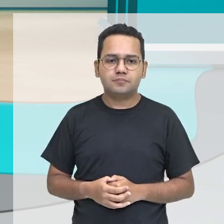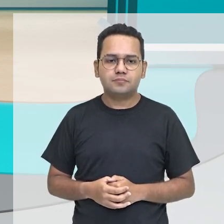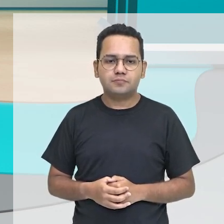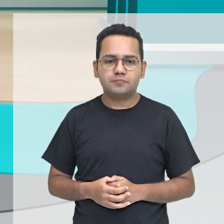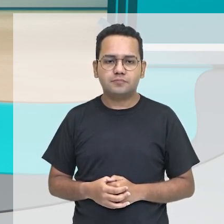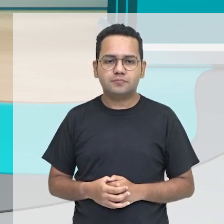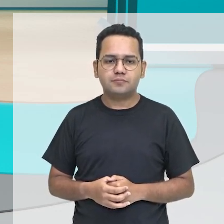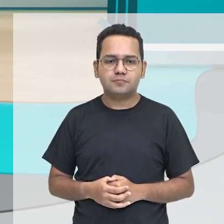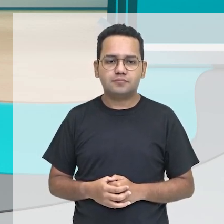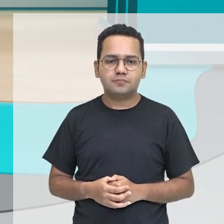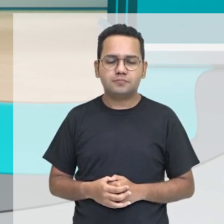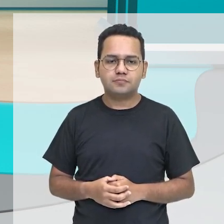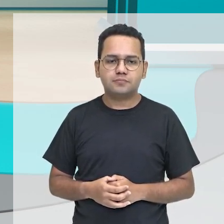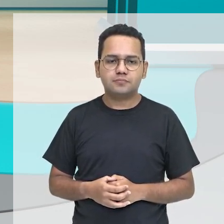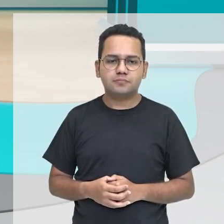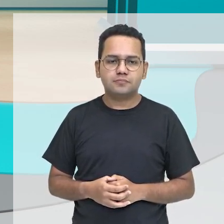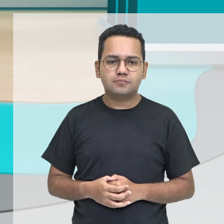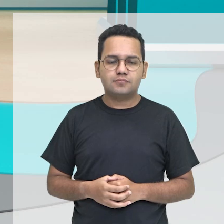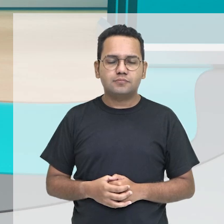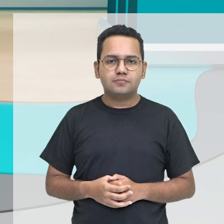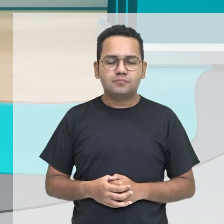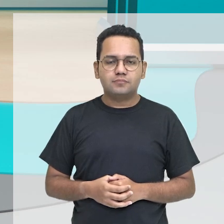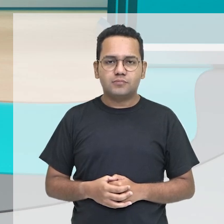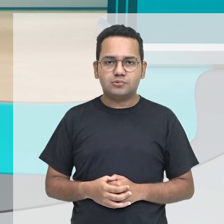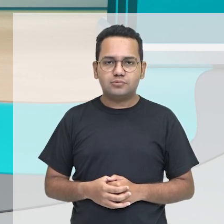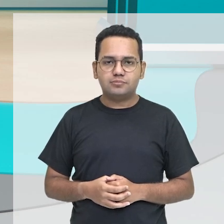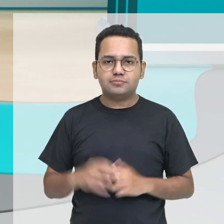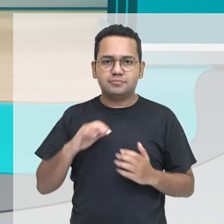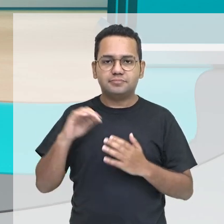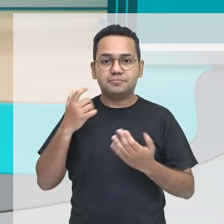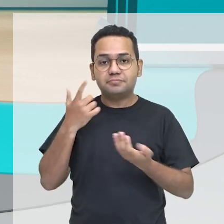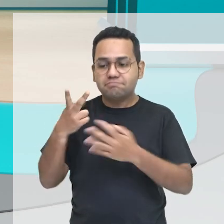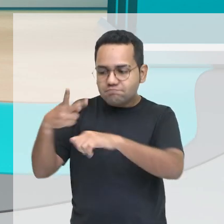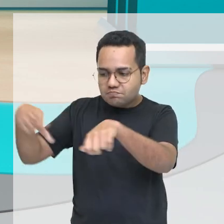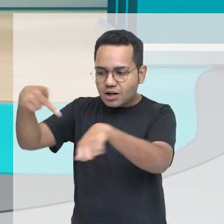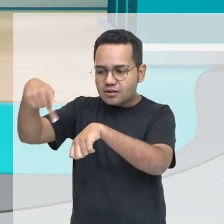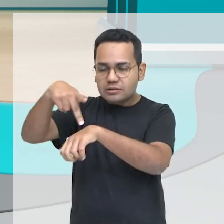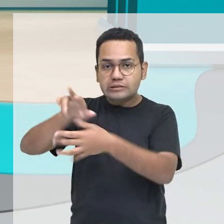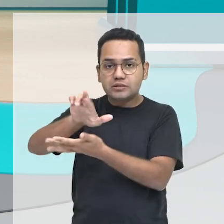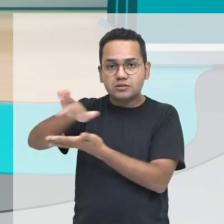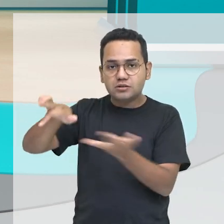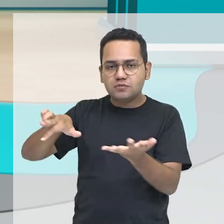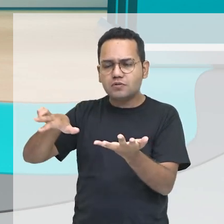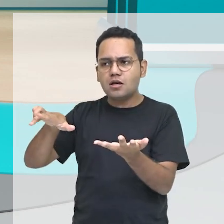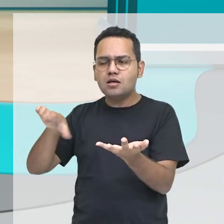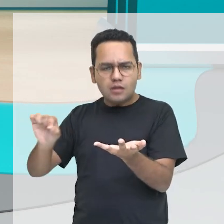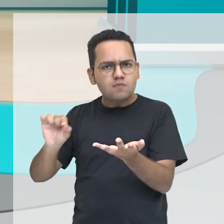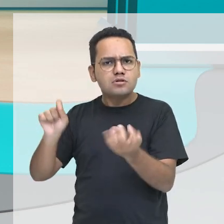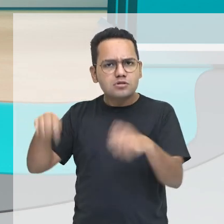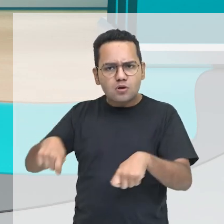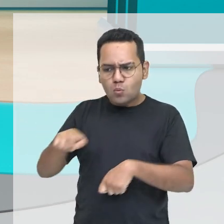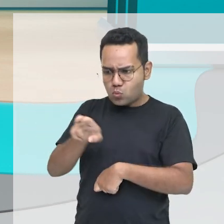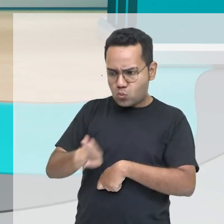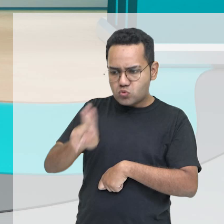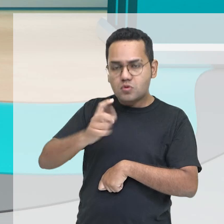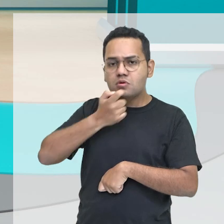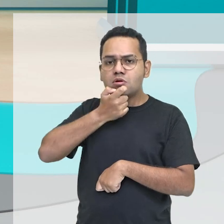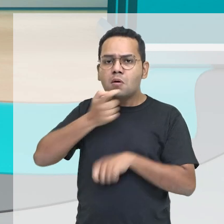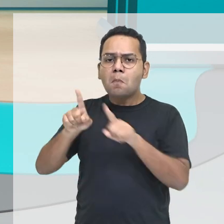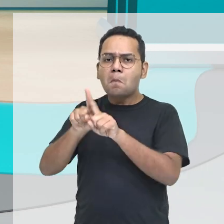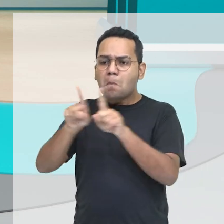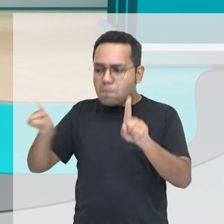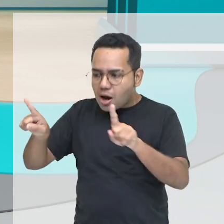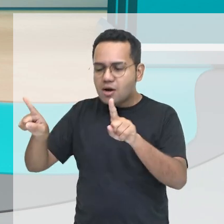eles implementaram a língua inglesa, mas preservaram a sua língua nativa. Existe, assim,